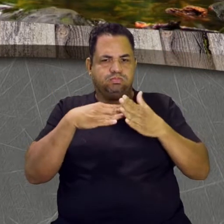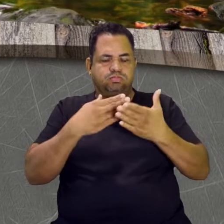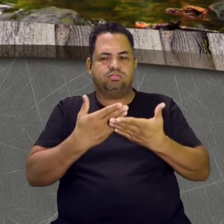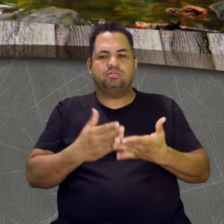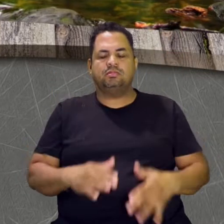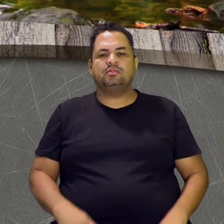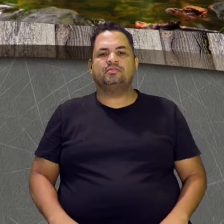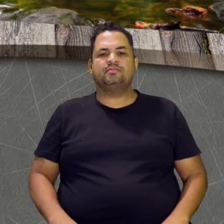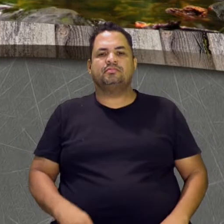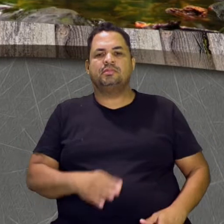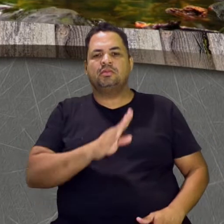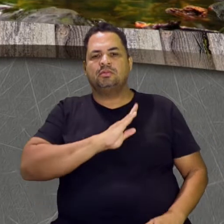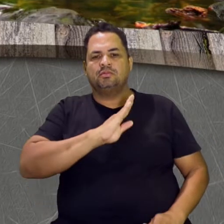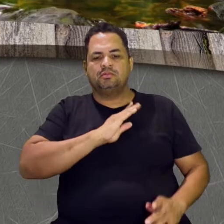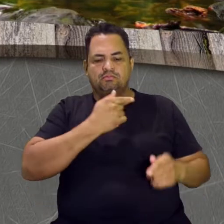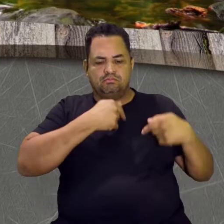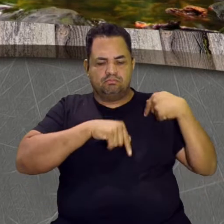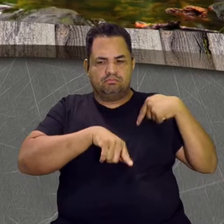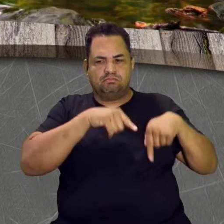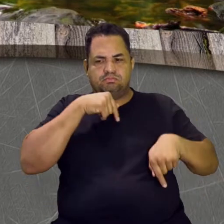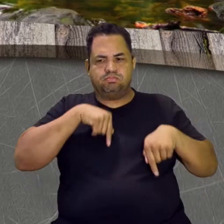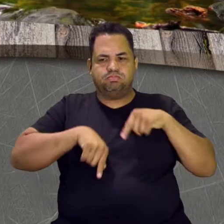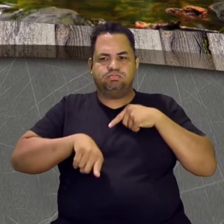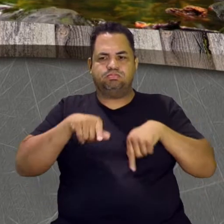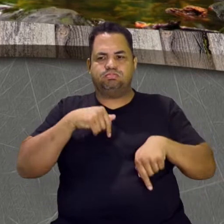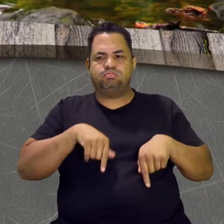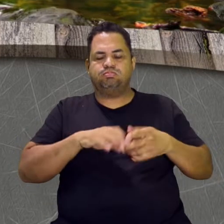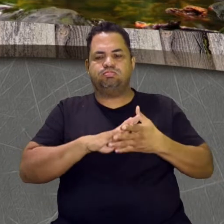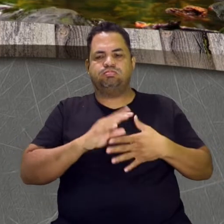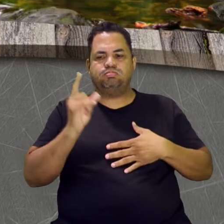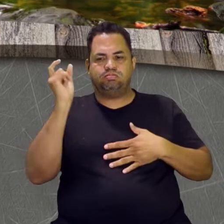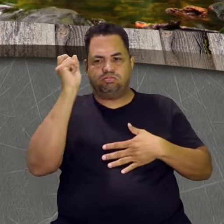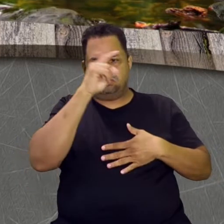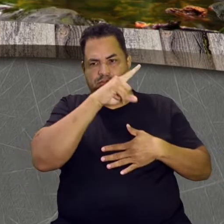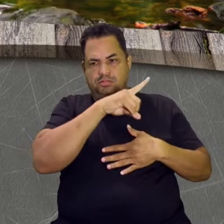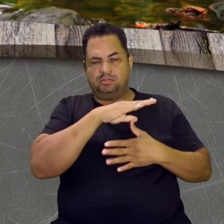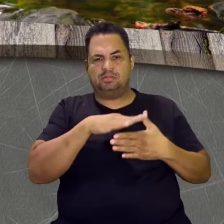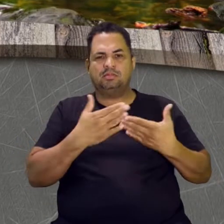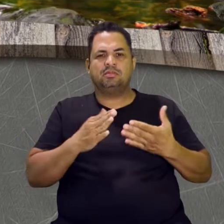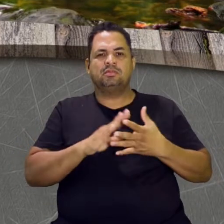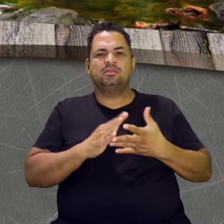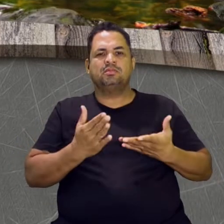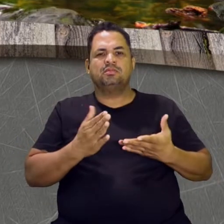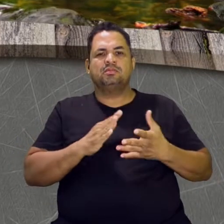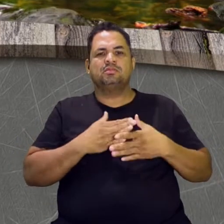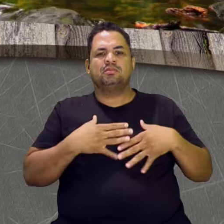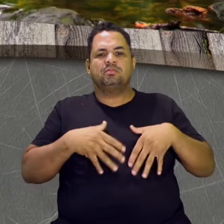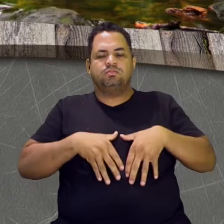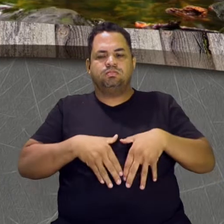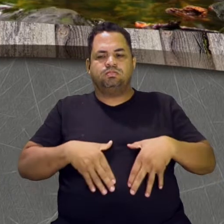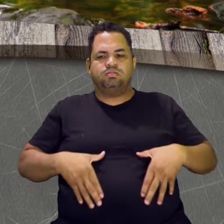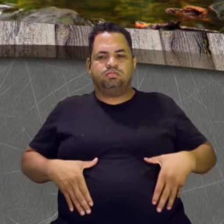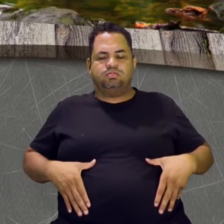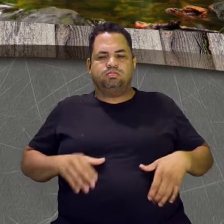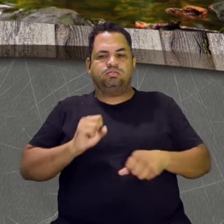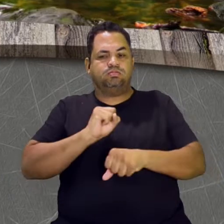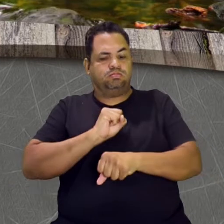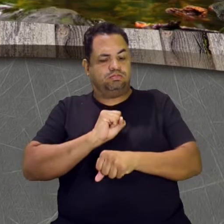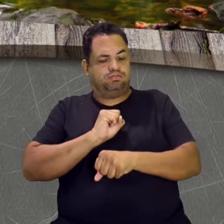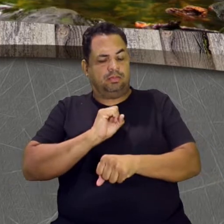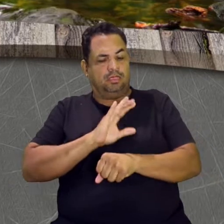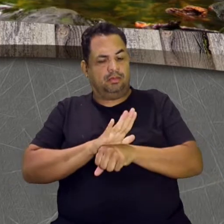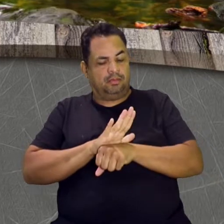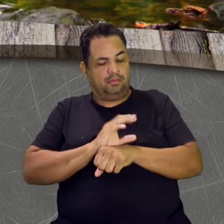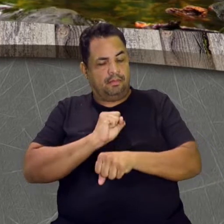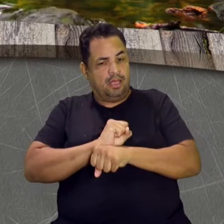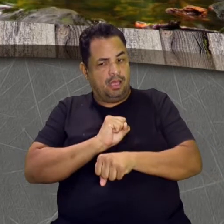nosso corpo. Tá bom? Então, muita atenção. Começou a crescer demais ou começa a se